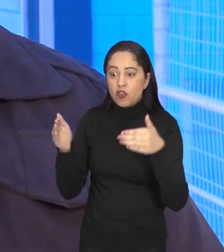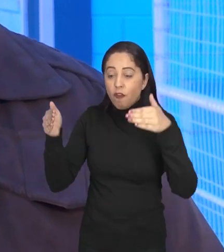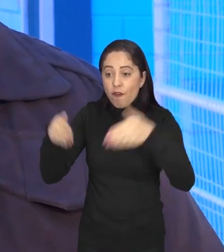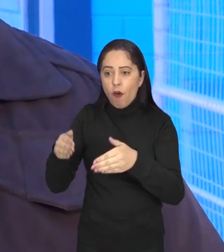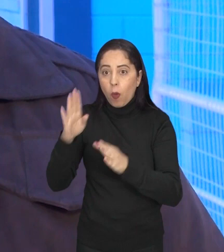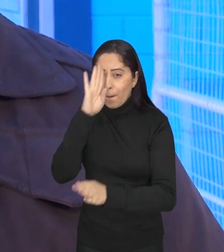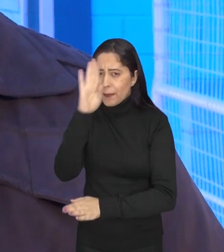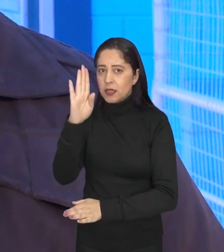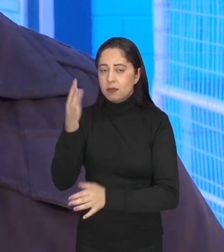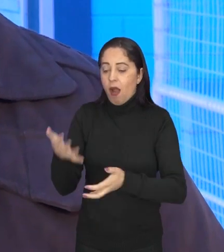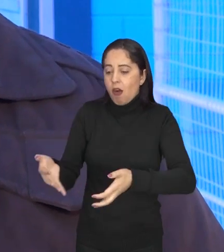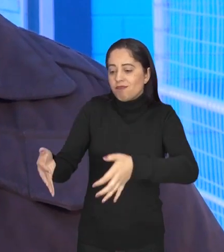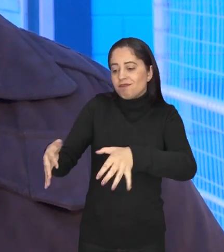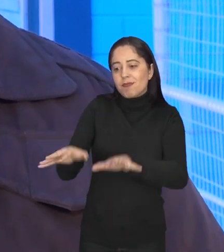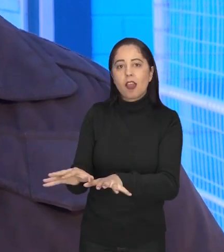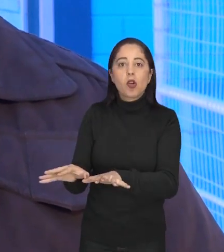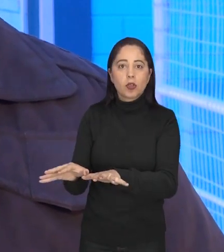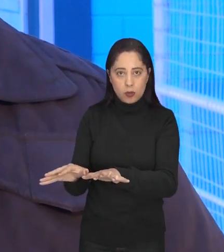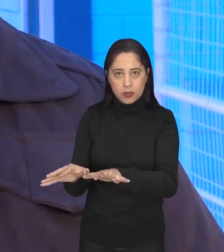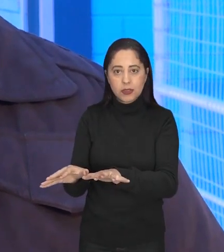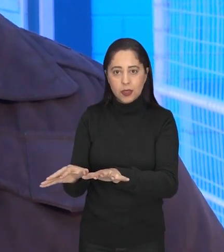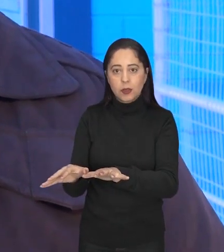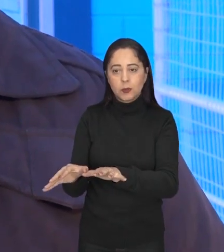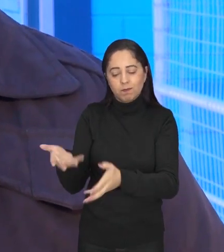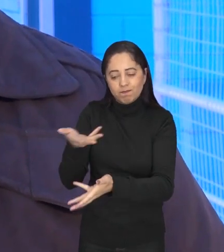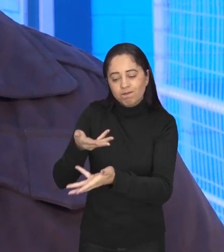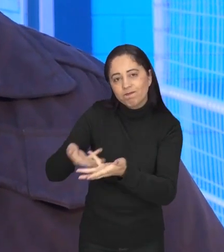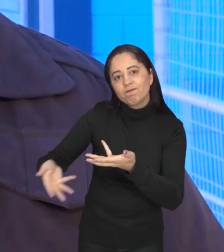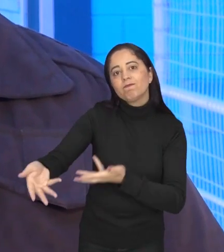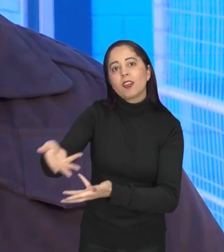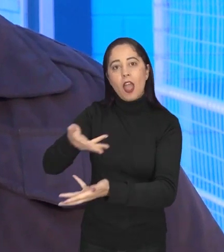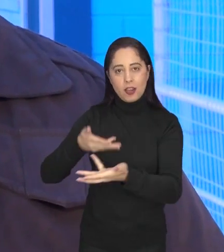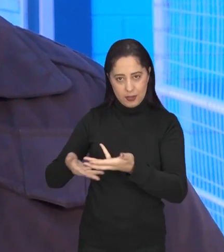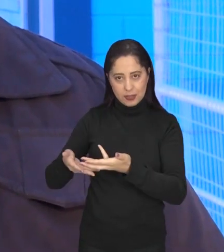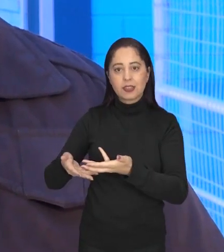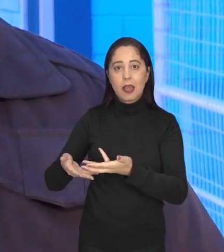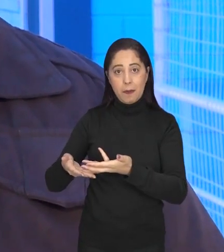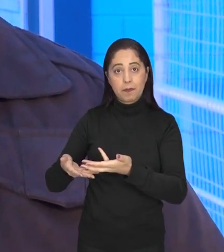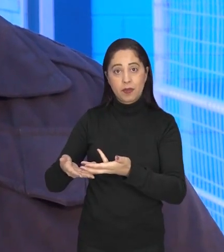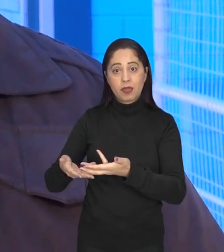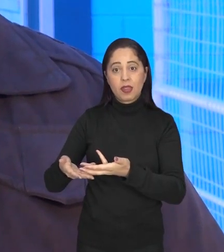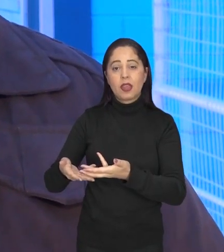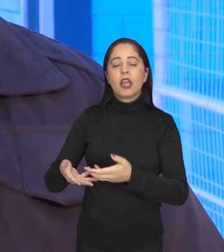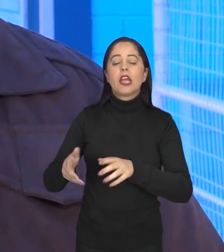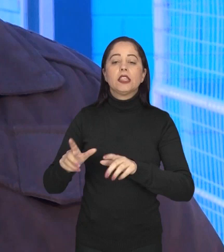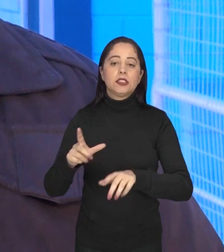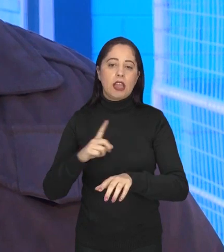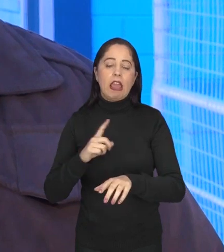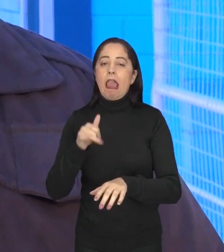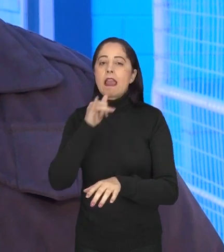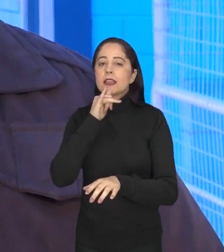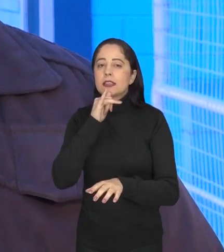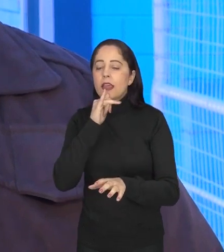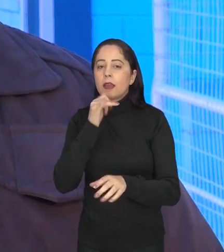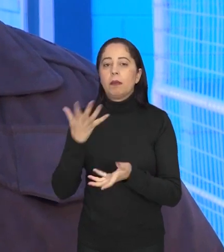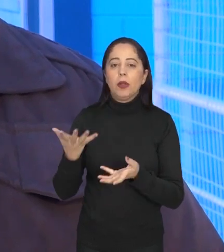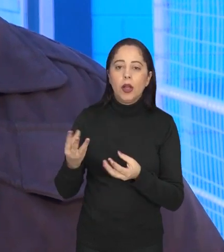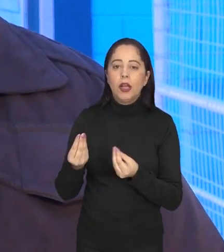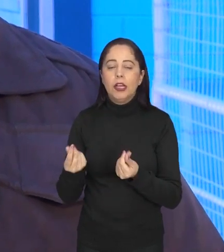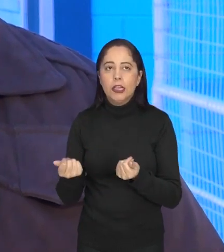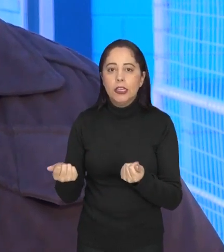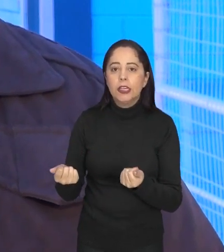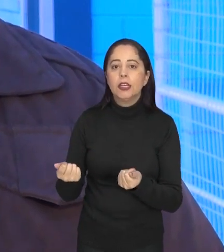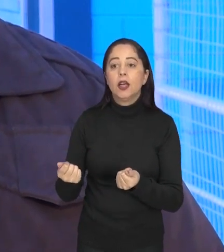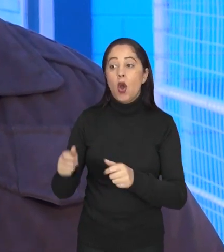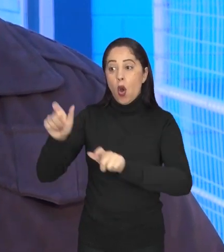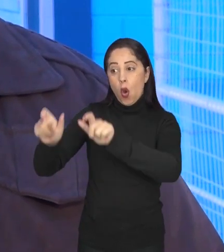na inclusão social dos nossos usuários, que elas acabam acontecendo com atividades externas. Então